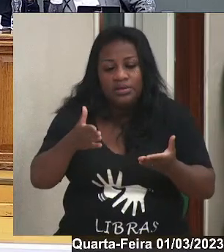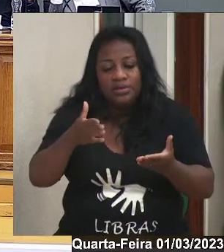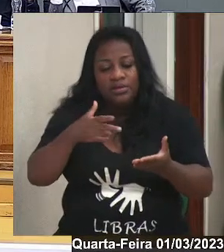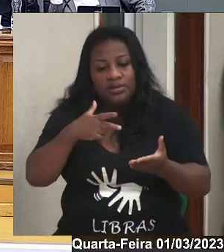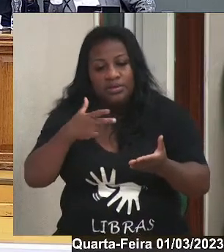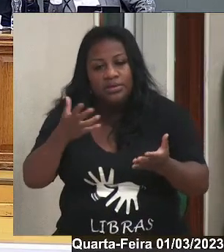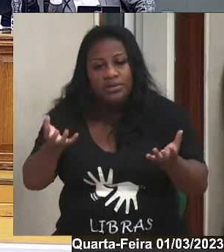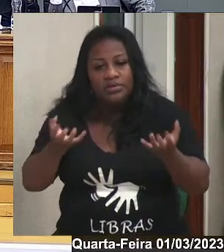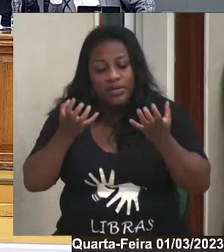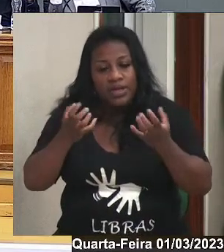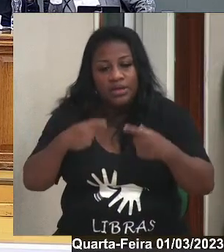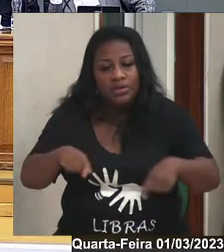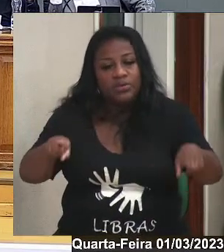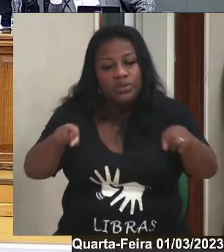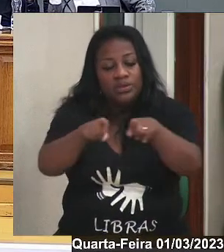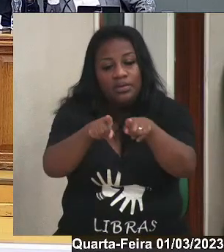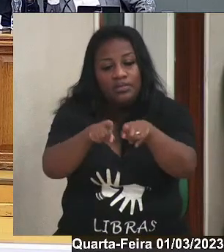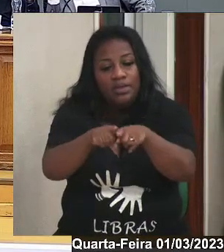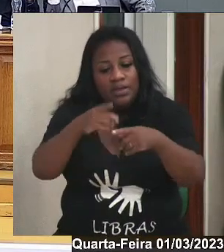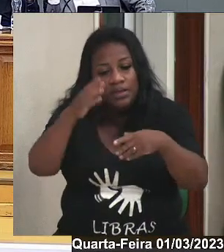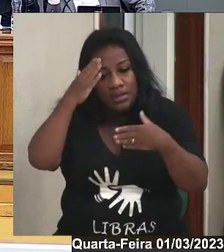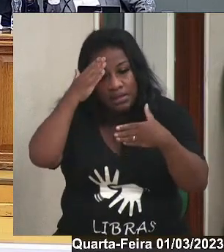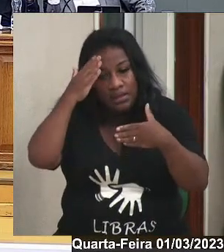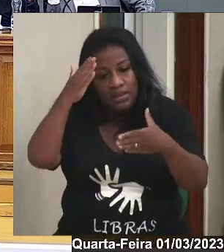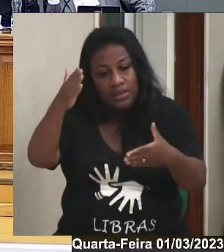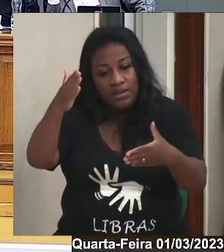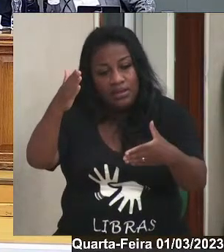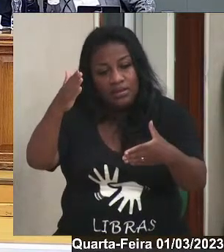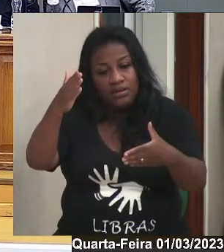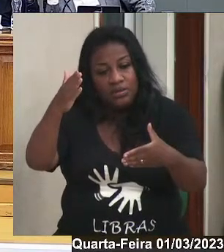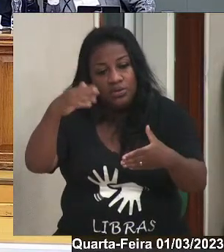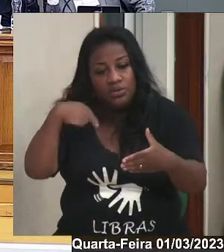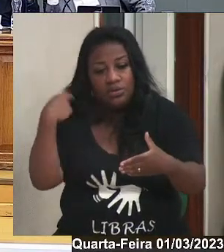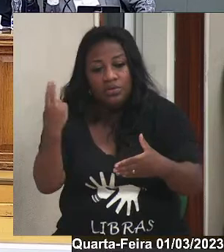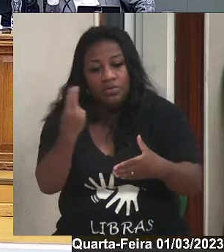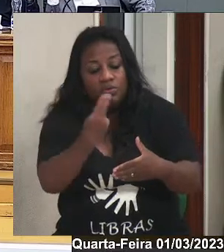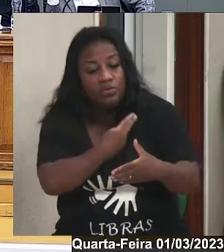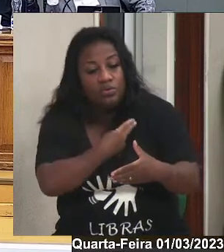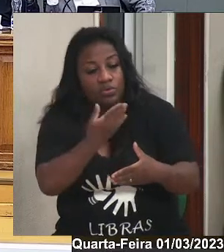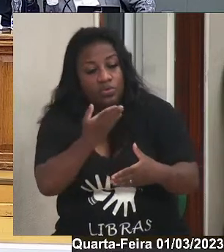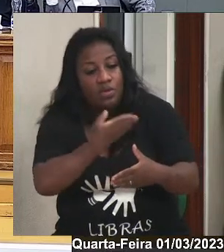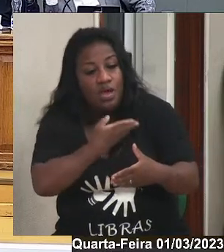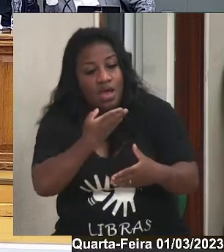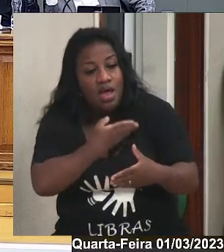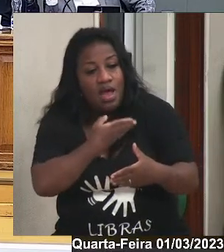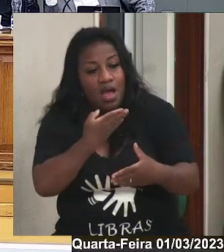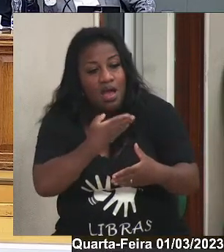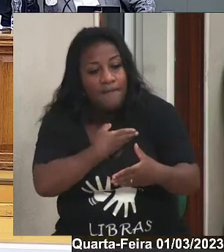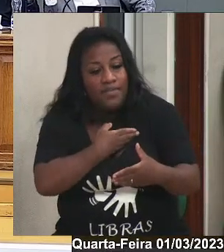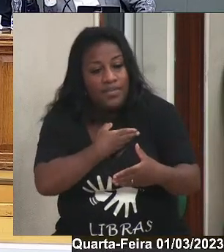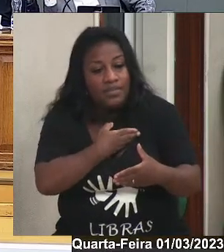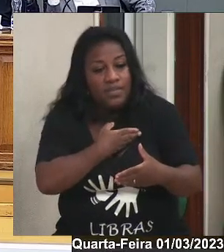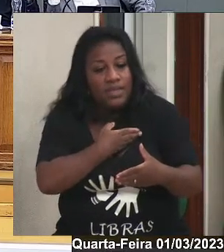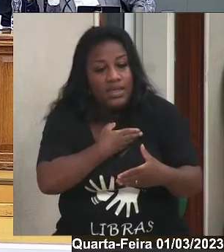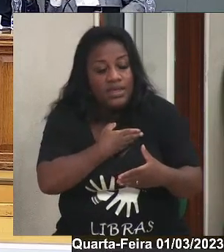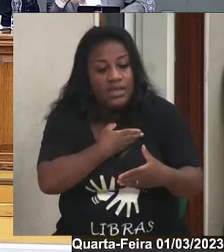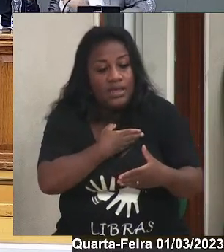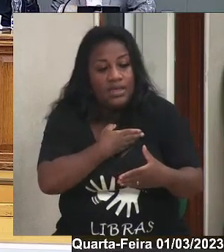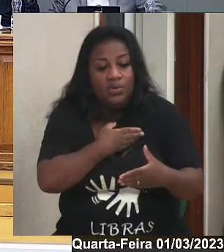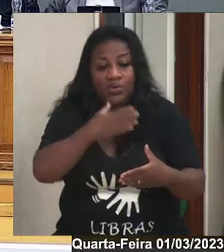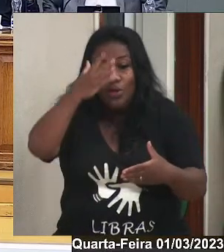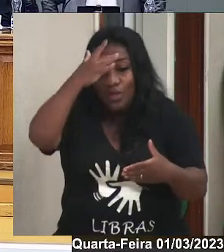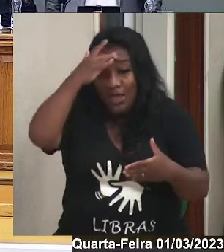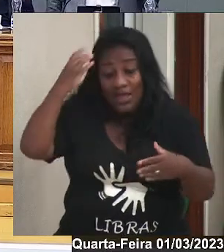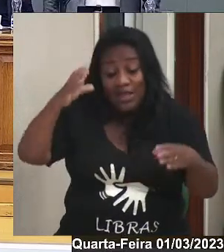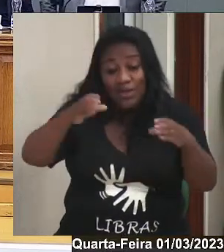daquilo que não sabe. Gostaria de registrar também e agradecer a presença dos nossos amigos do Insanos Motoclube e também das